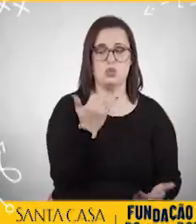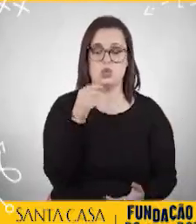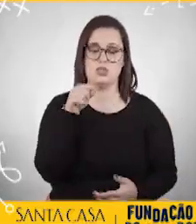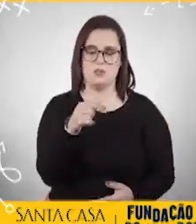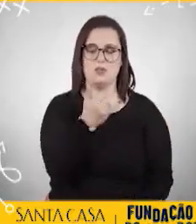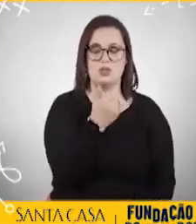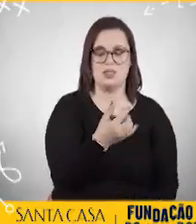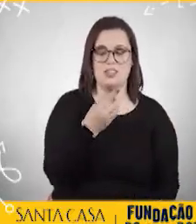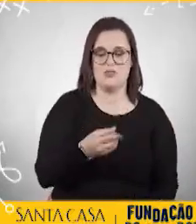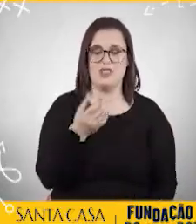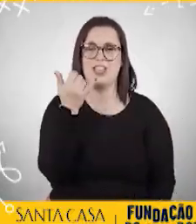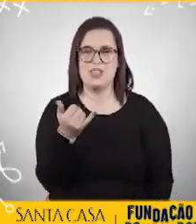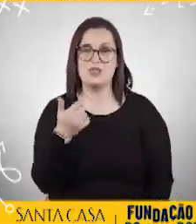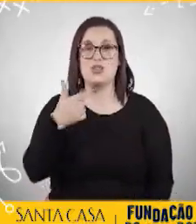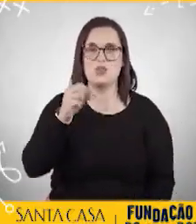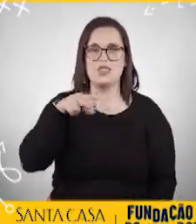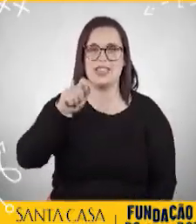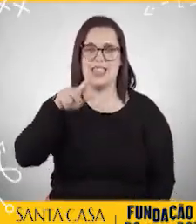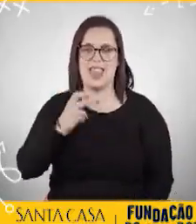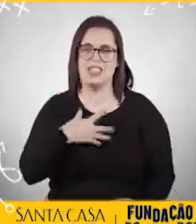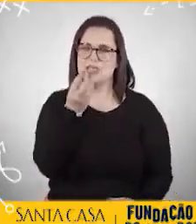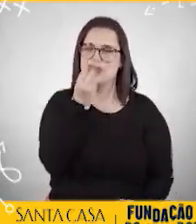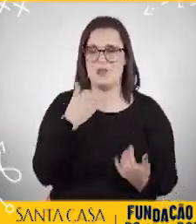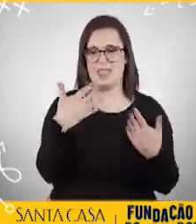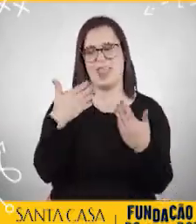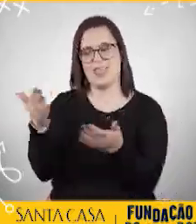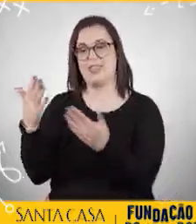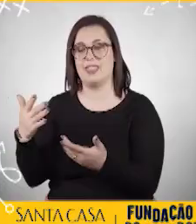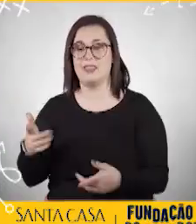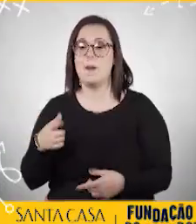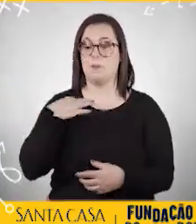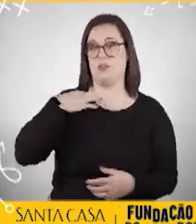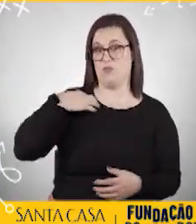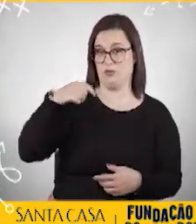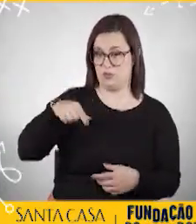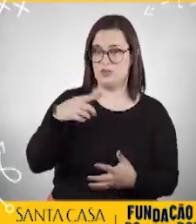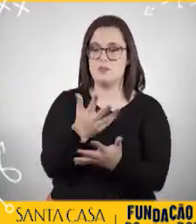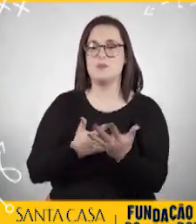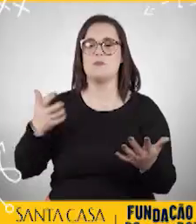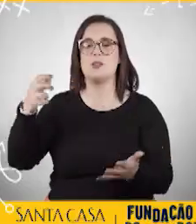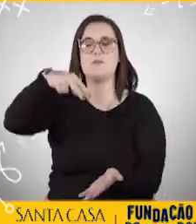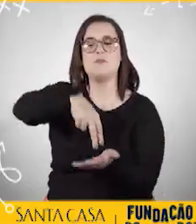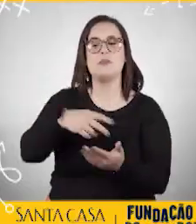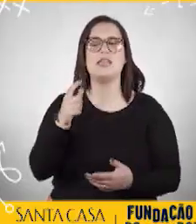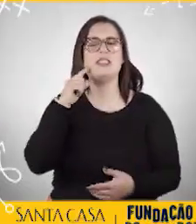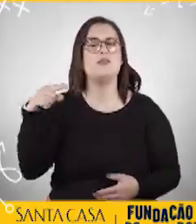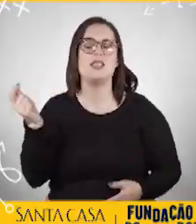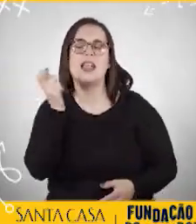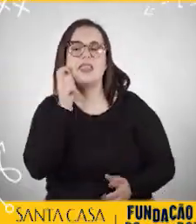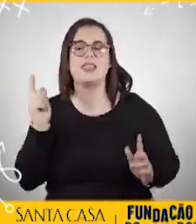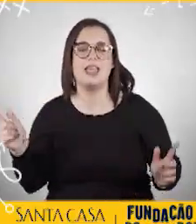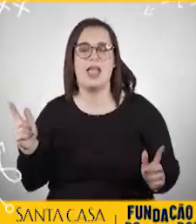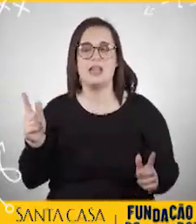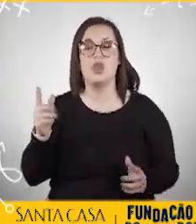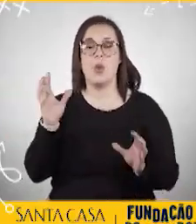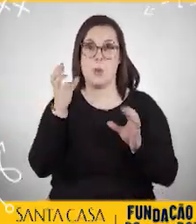de 2.292 toneladas de alimentos. Neste lote de voluntariados, destaque para a presença muito